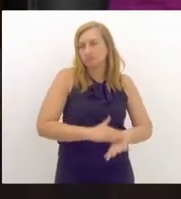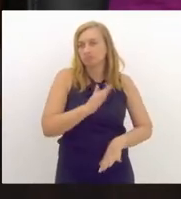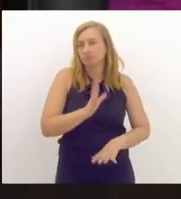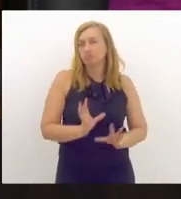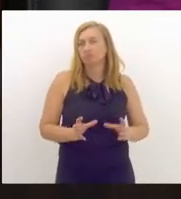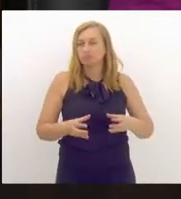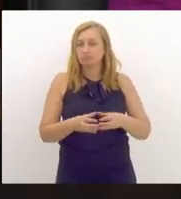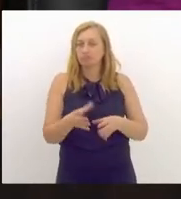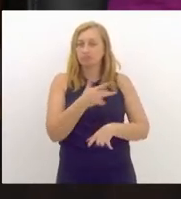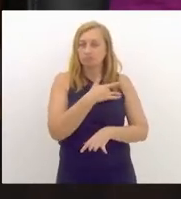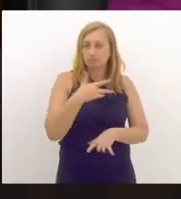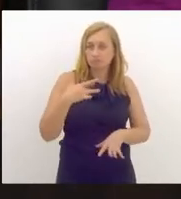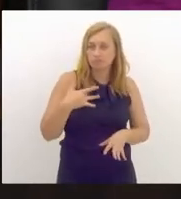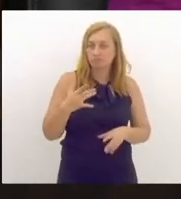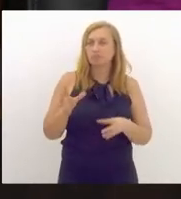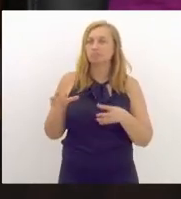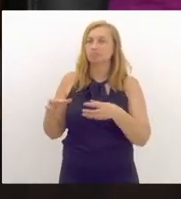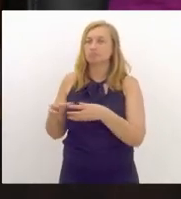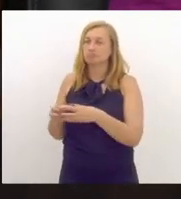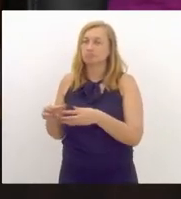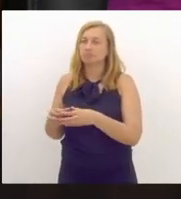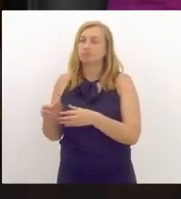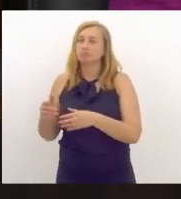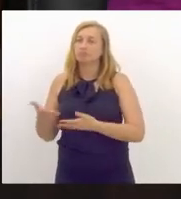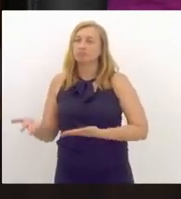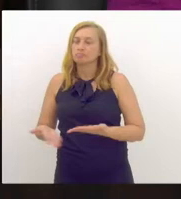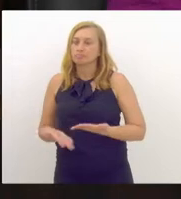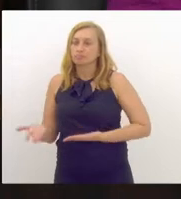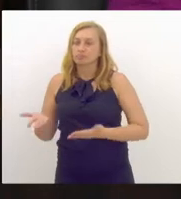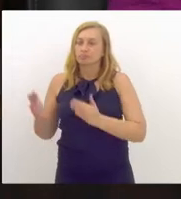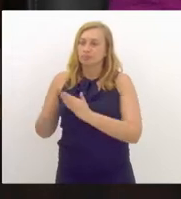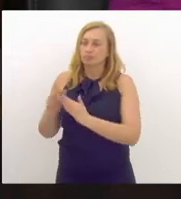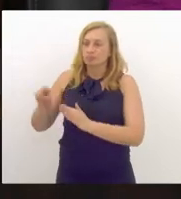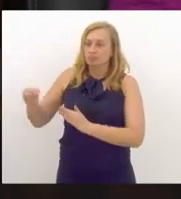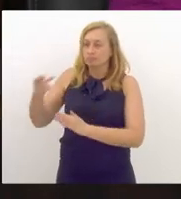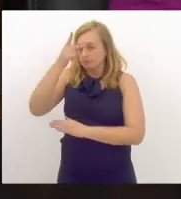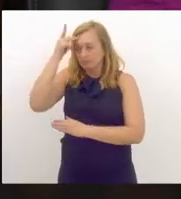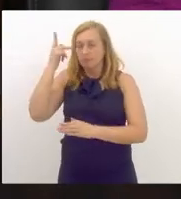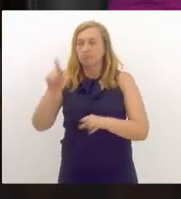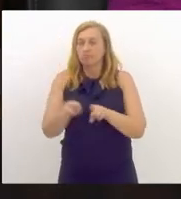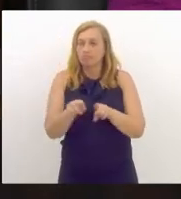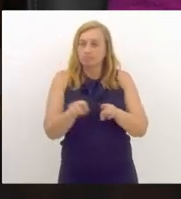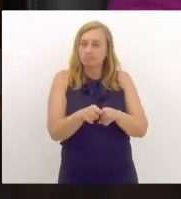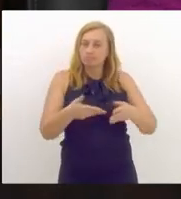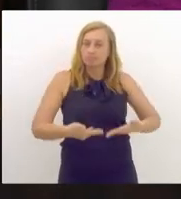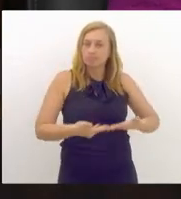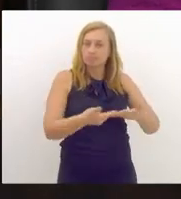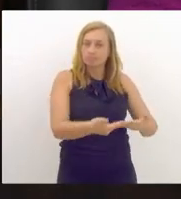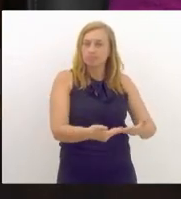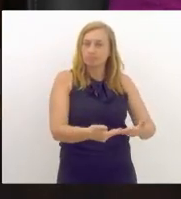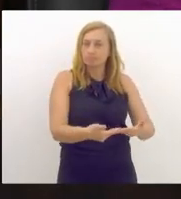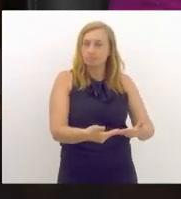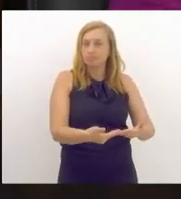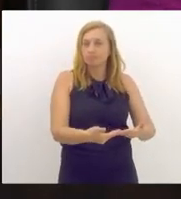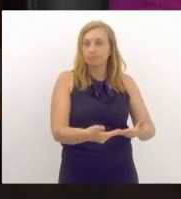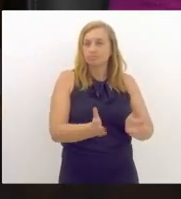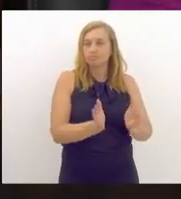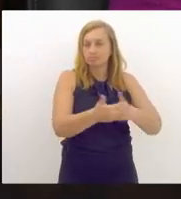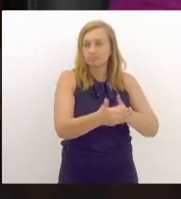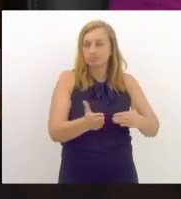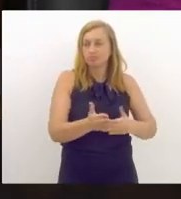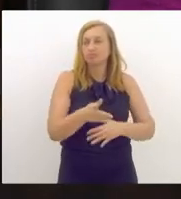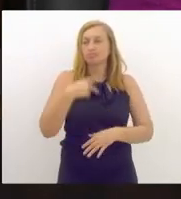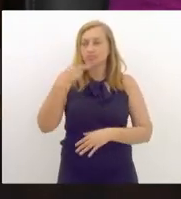a categoria da saúde a categoria de doméstica a categoria dos entregadores como você disse na sua fala